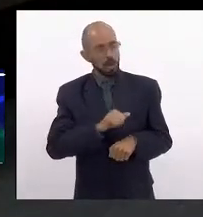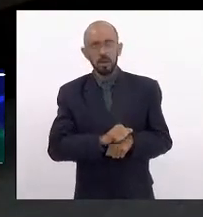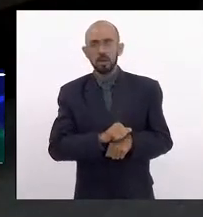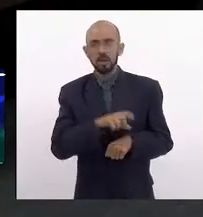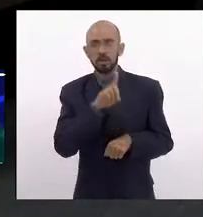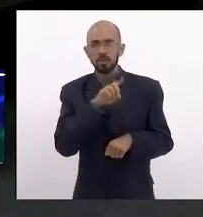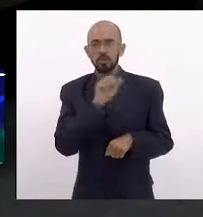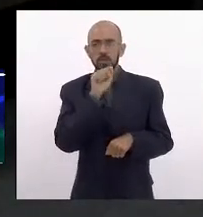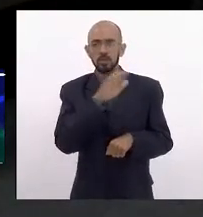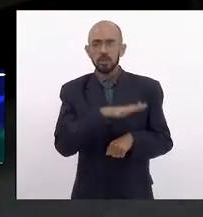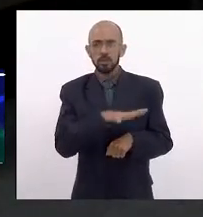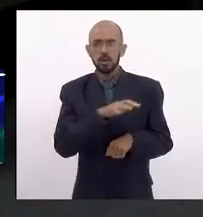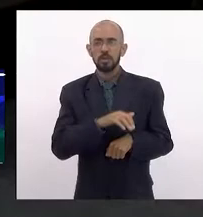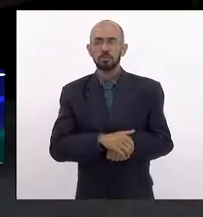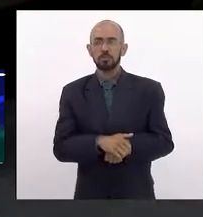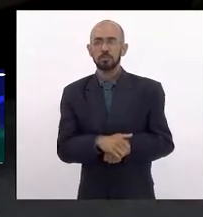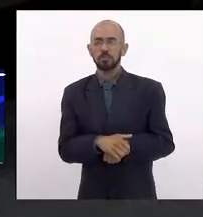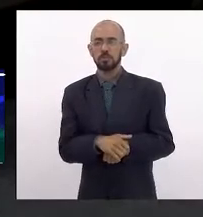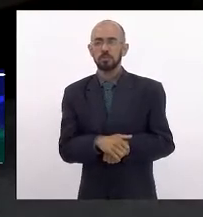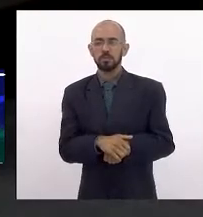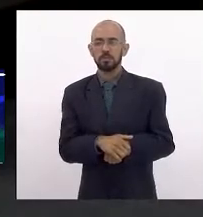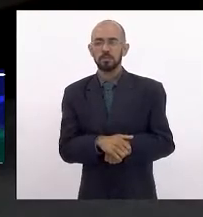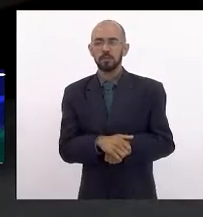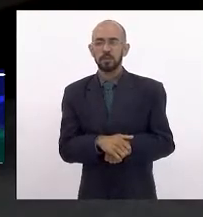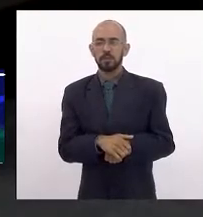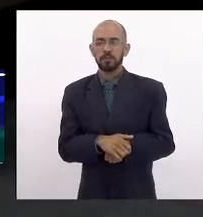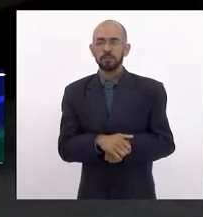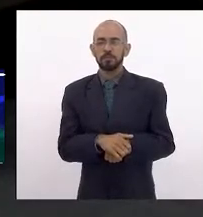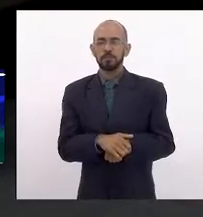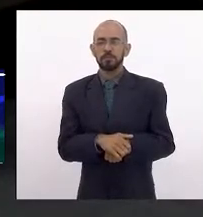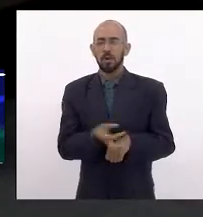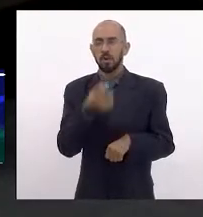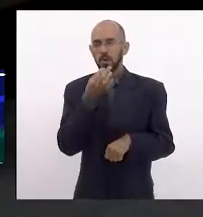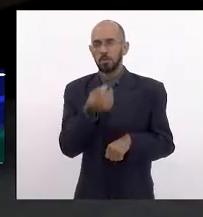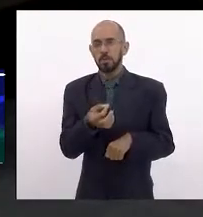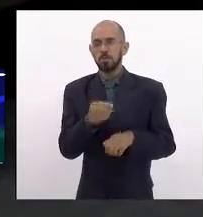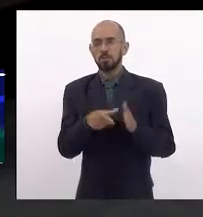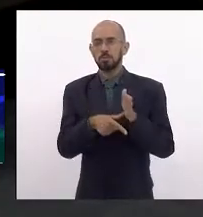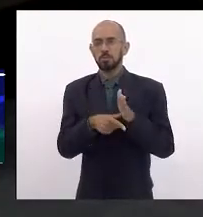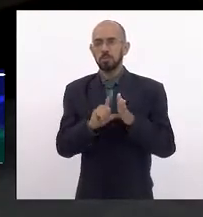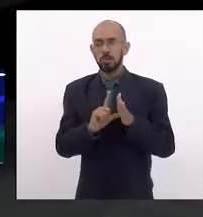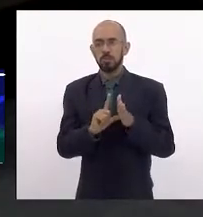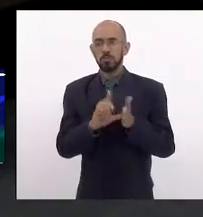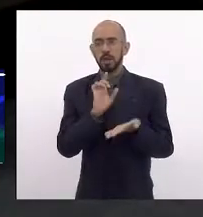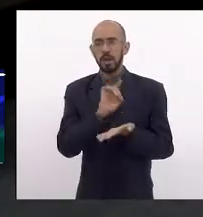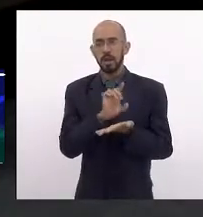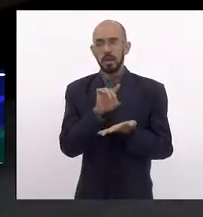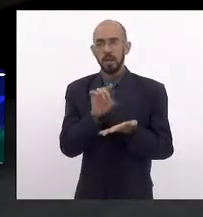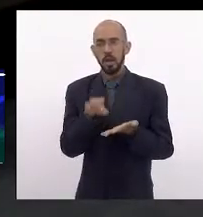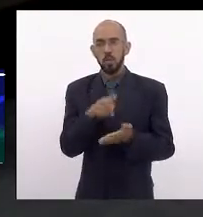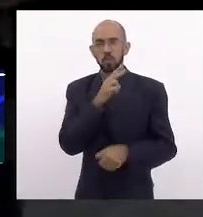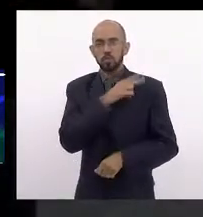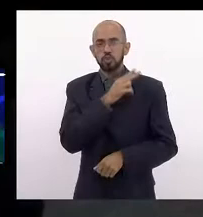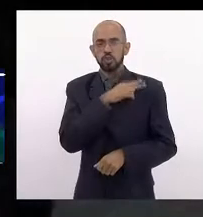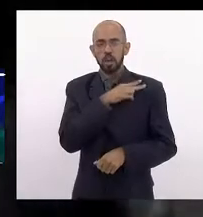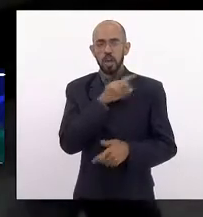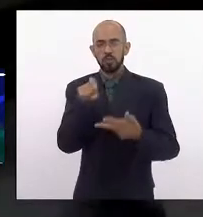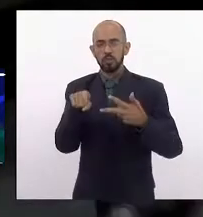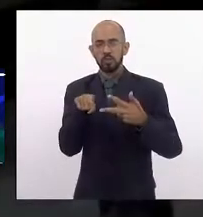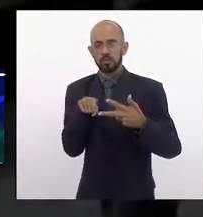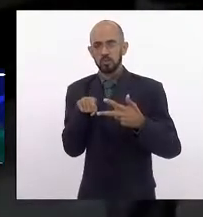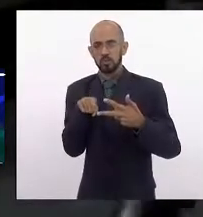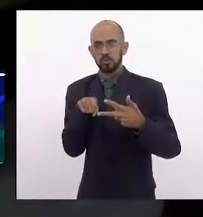certo pareceres prévios para cada chefe do Poder Executivo